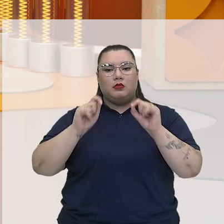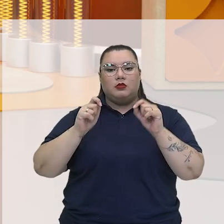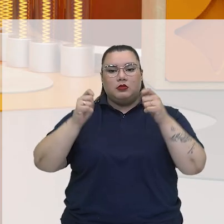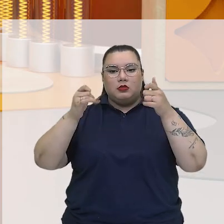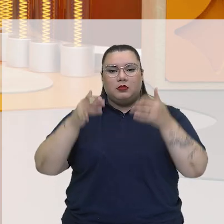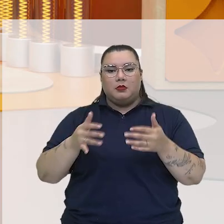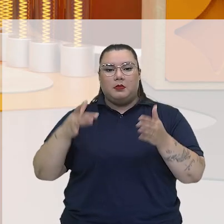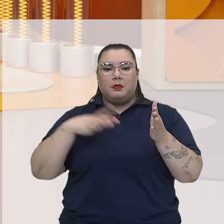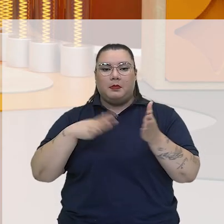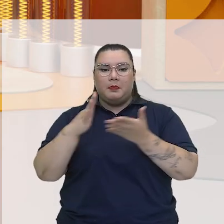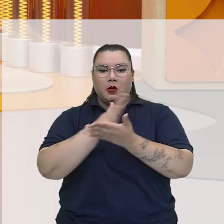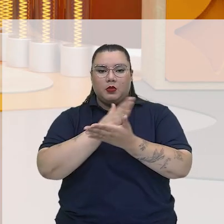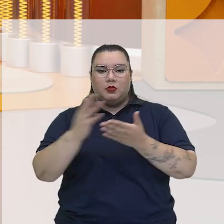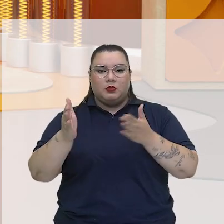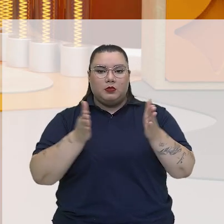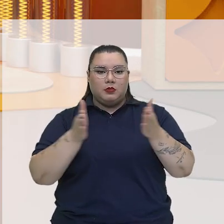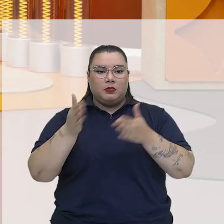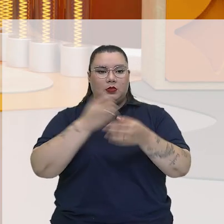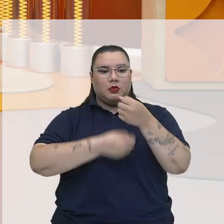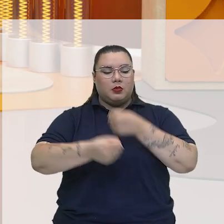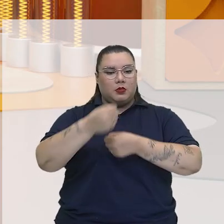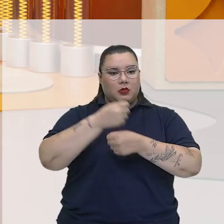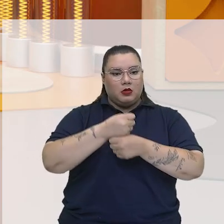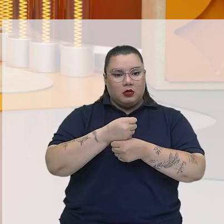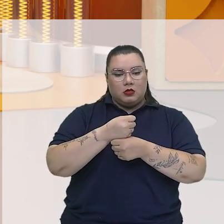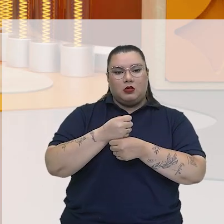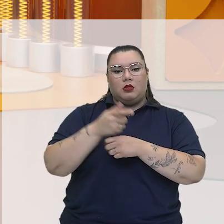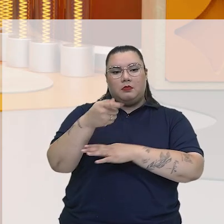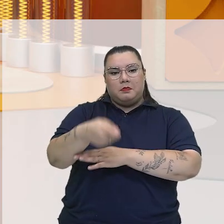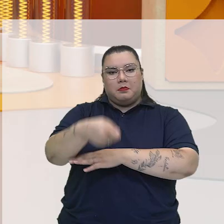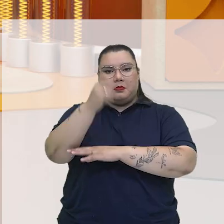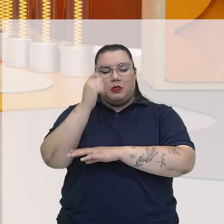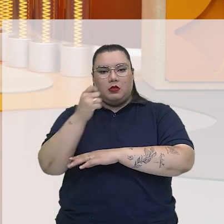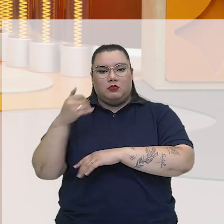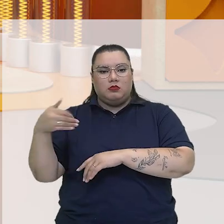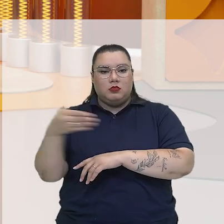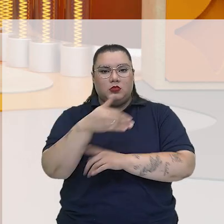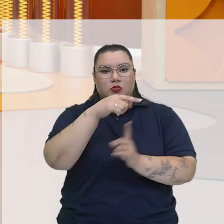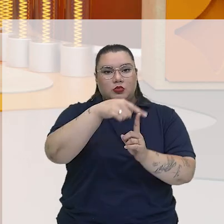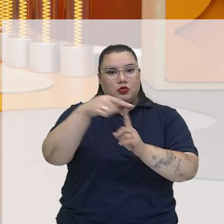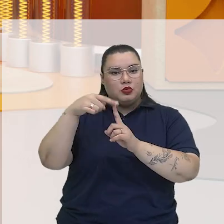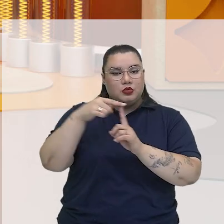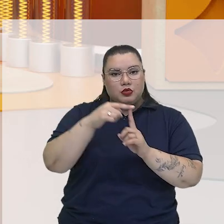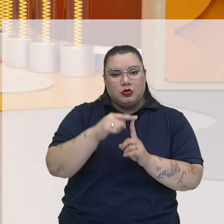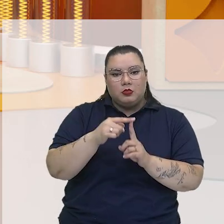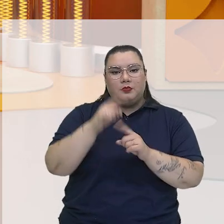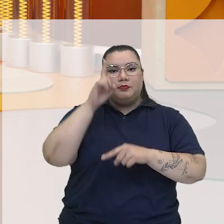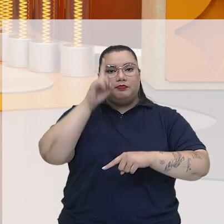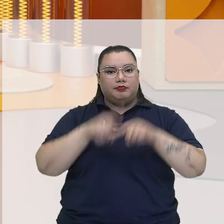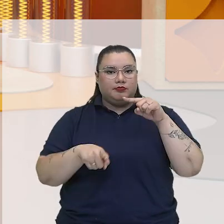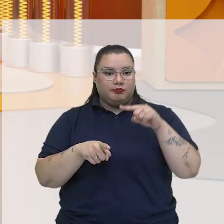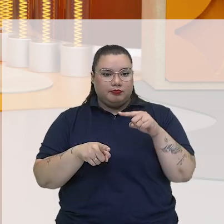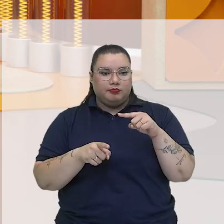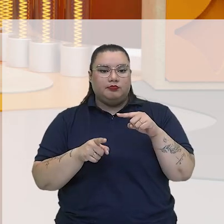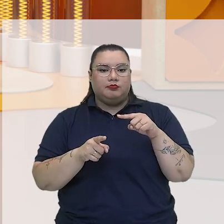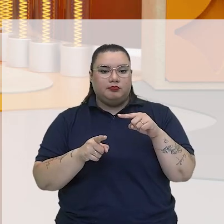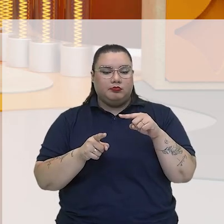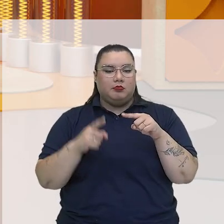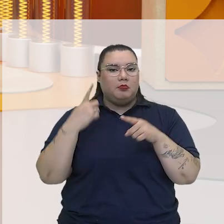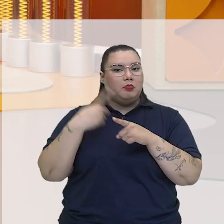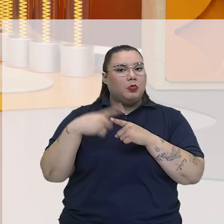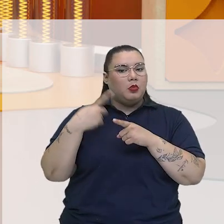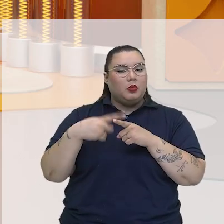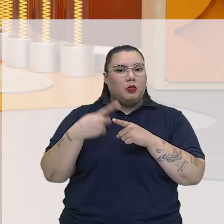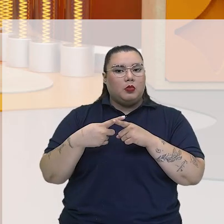determinar que, em alguns períodos do ano, a pesca de certas espécies se torna